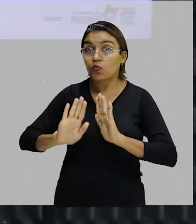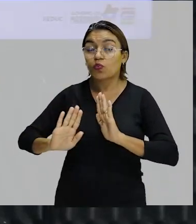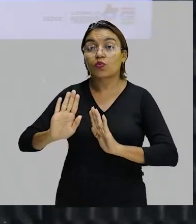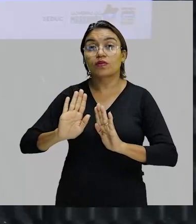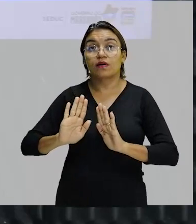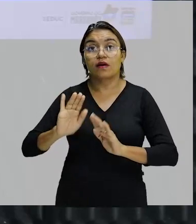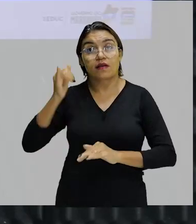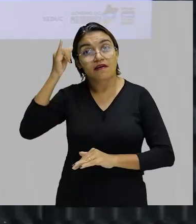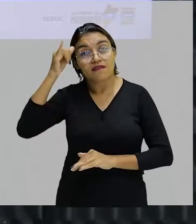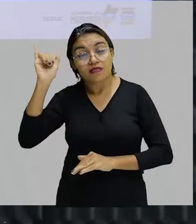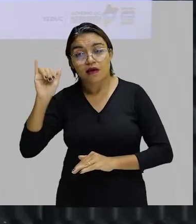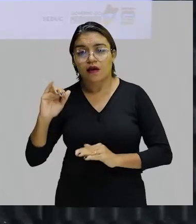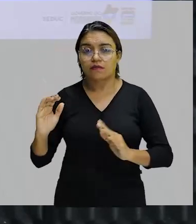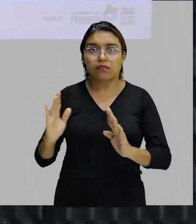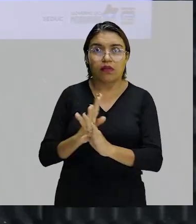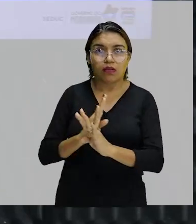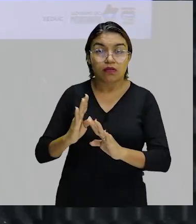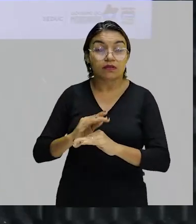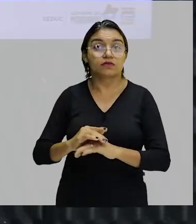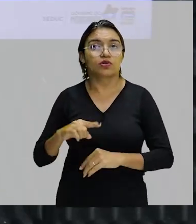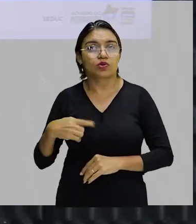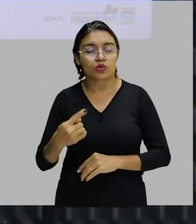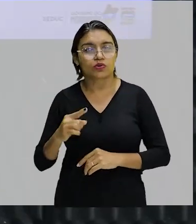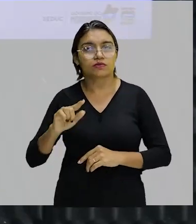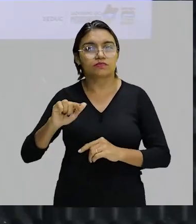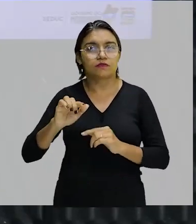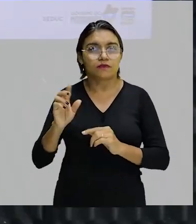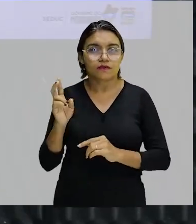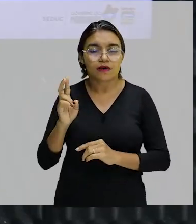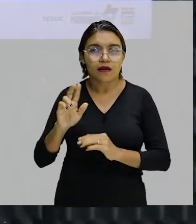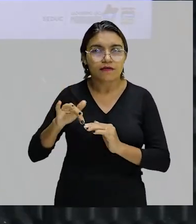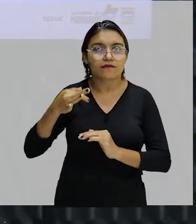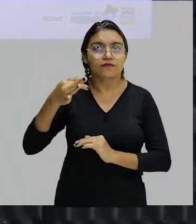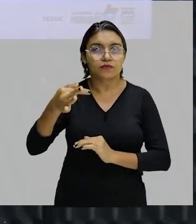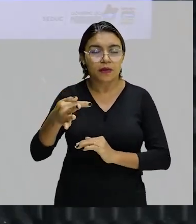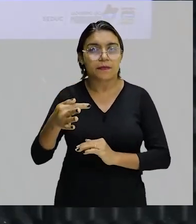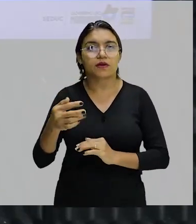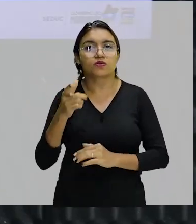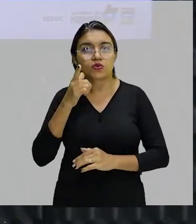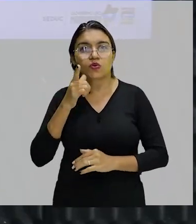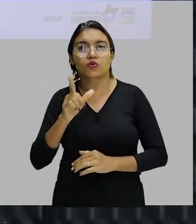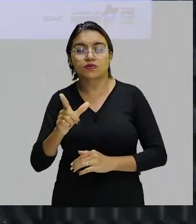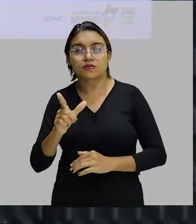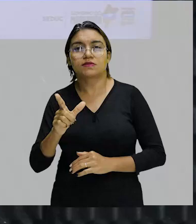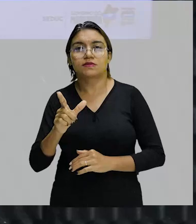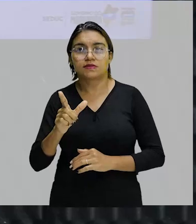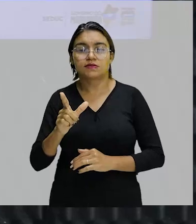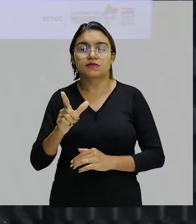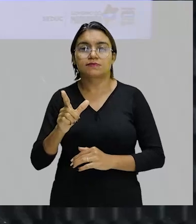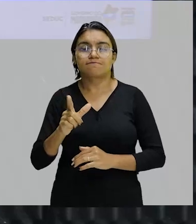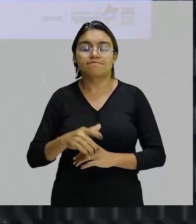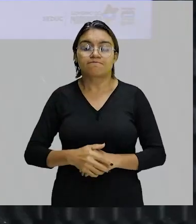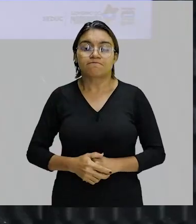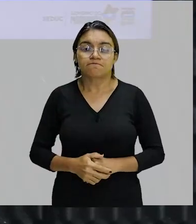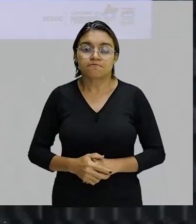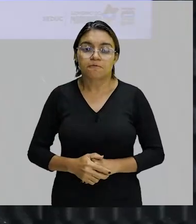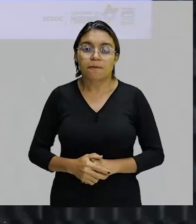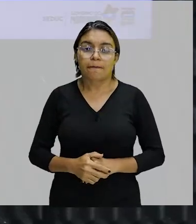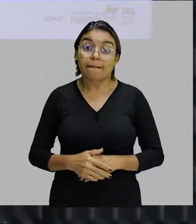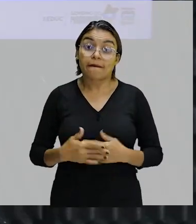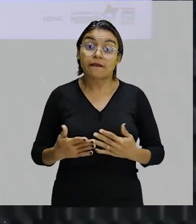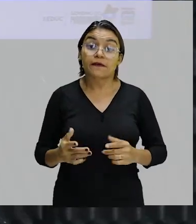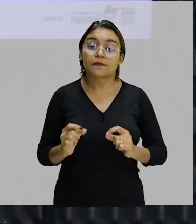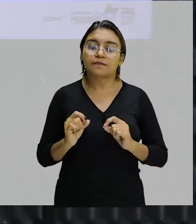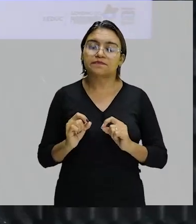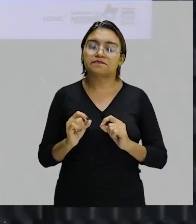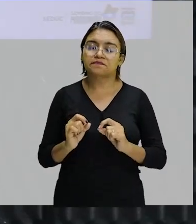tá? Para que muito em breve a gente consiga superar mais essa dificuldade aí para todos nós, tá bom? Então, dito